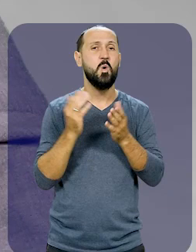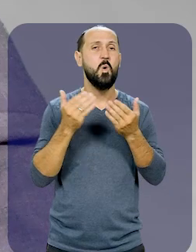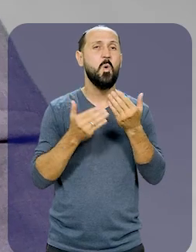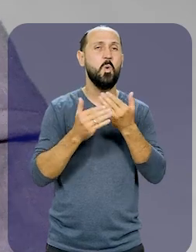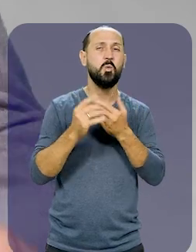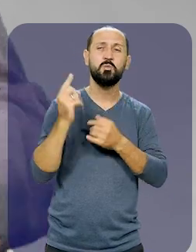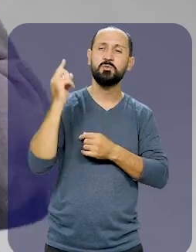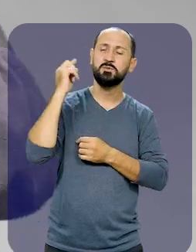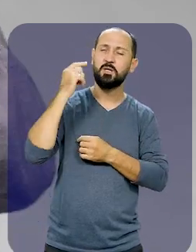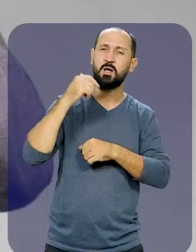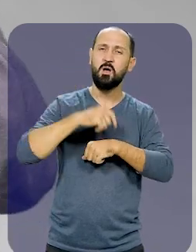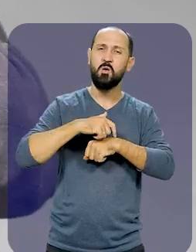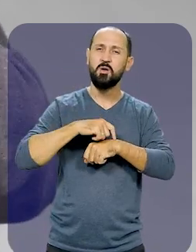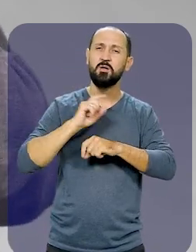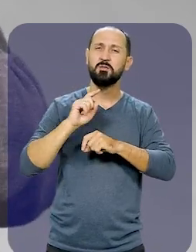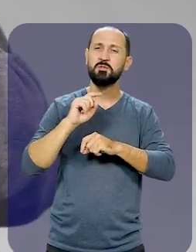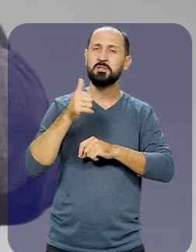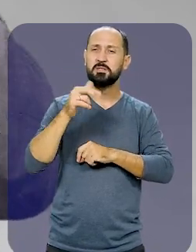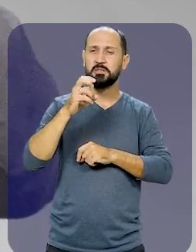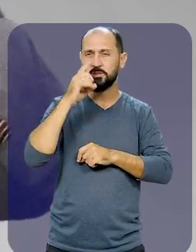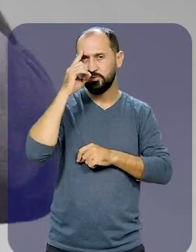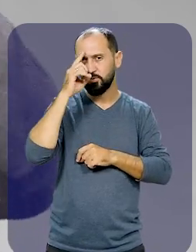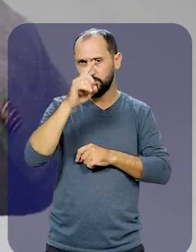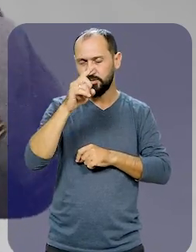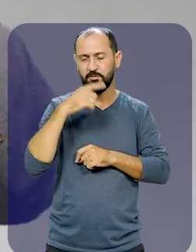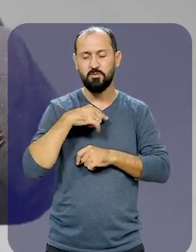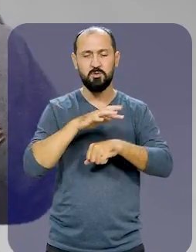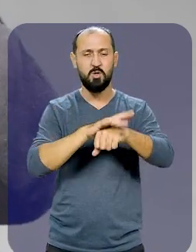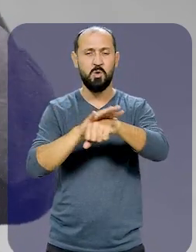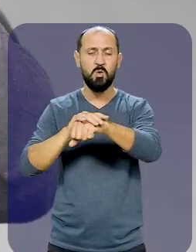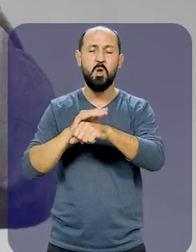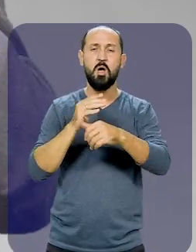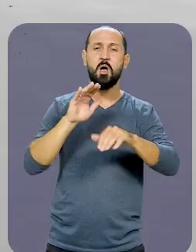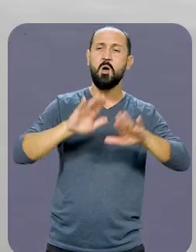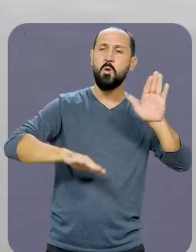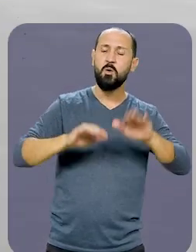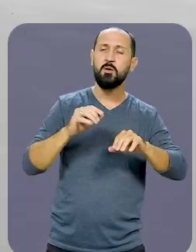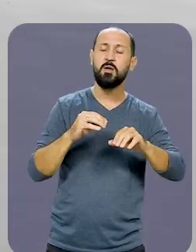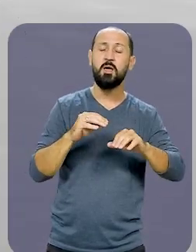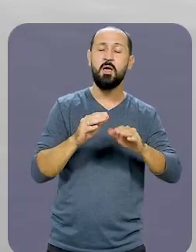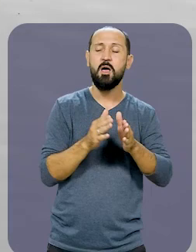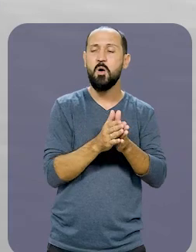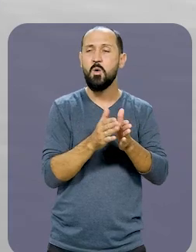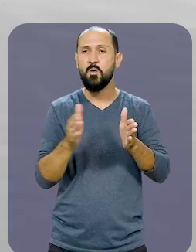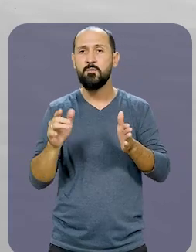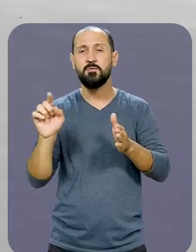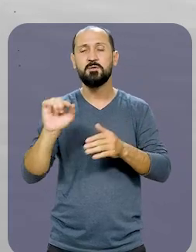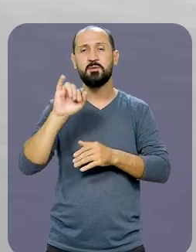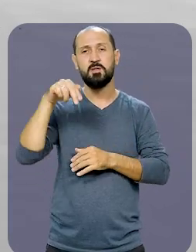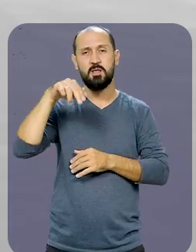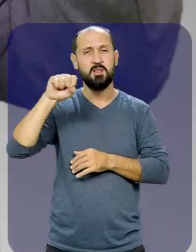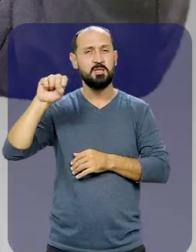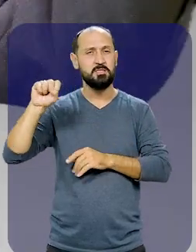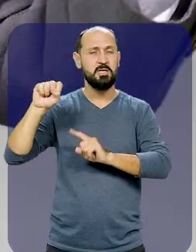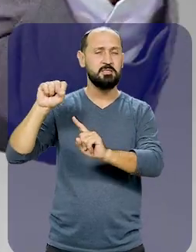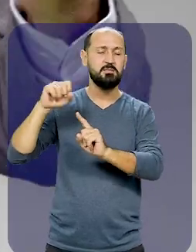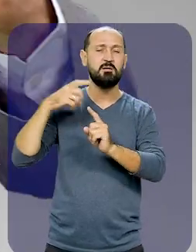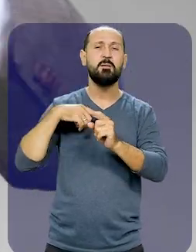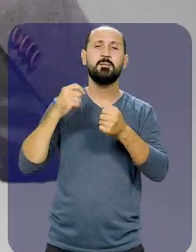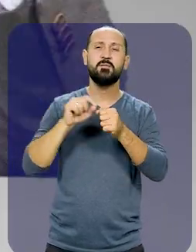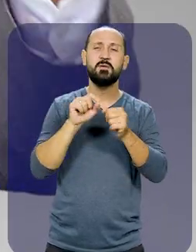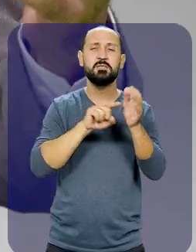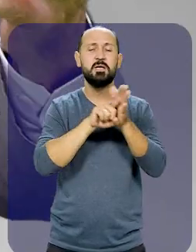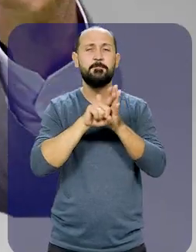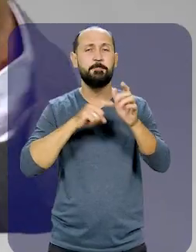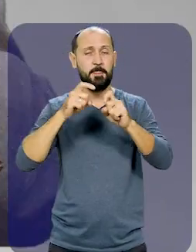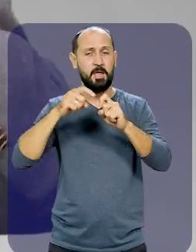hoje, lá quando você, depois de 15 dias, se você ficou doente com alguma coisa, depois de 15 dias, vai para o INSS, ou tem que fazer